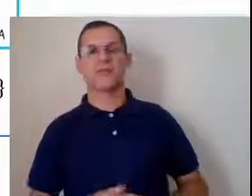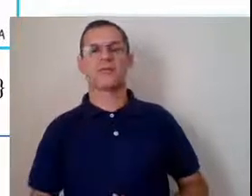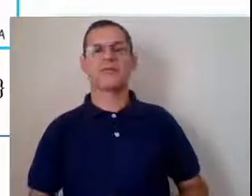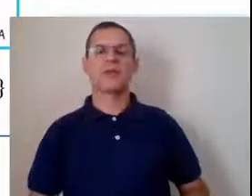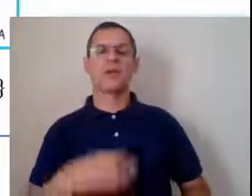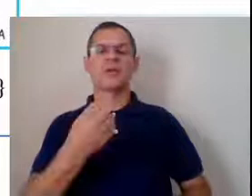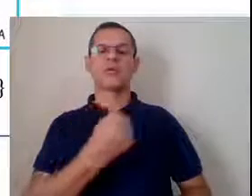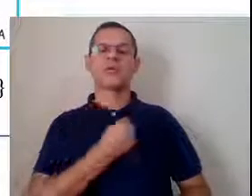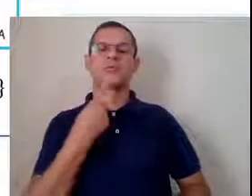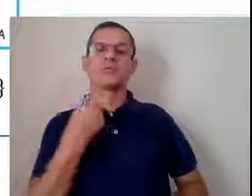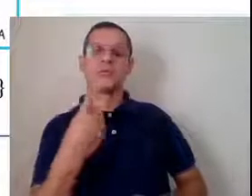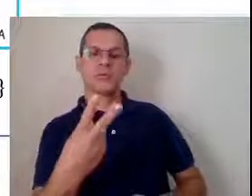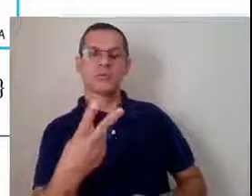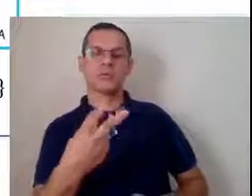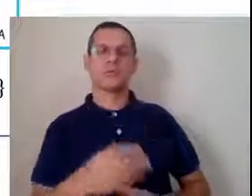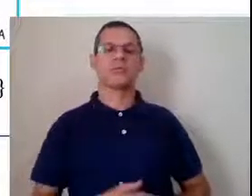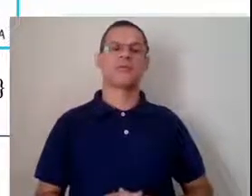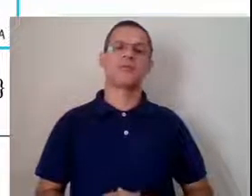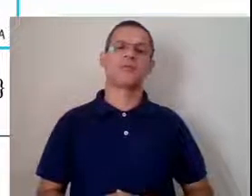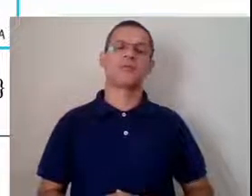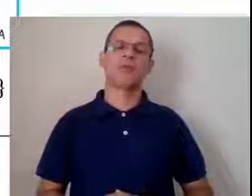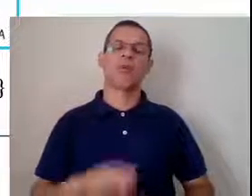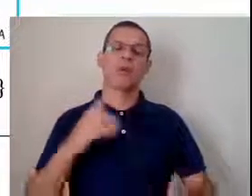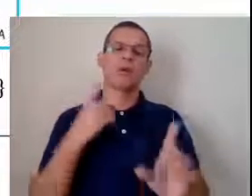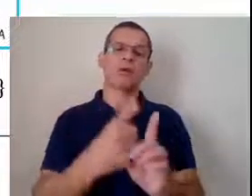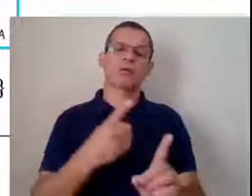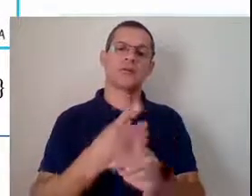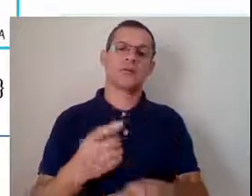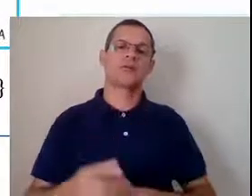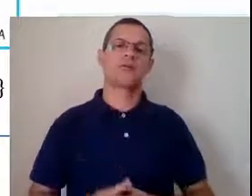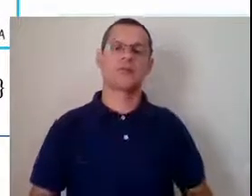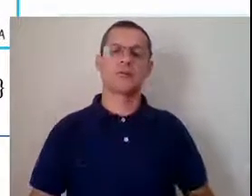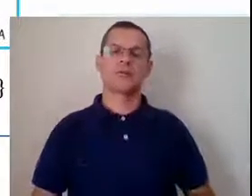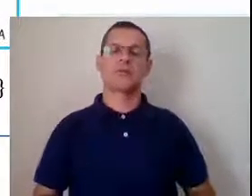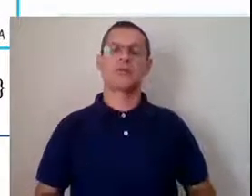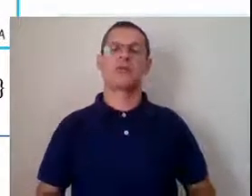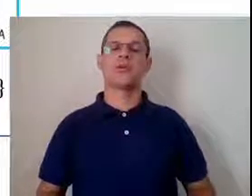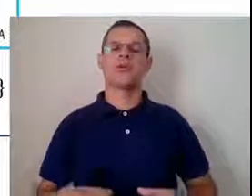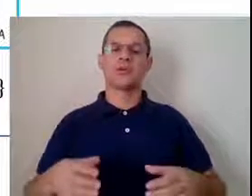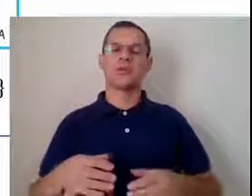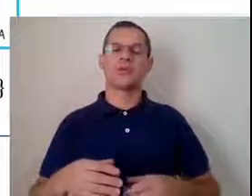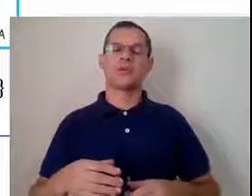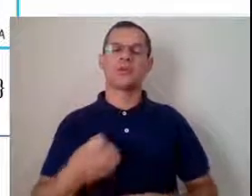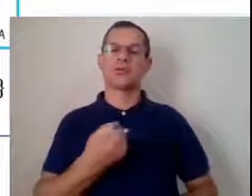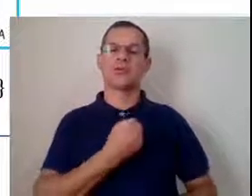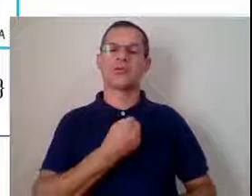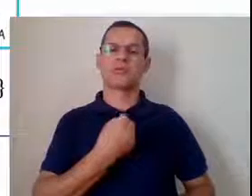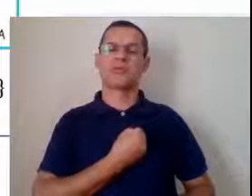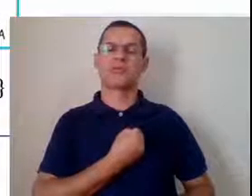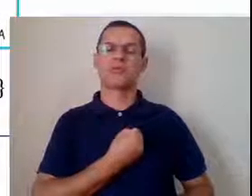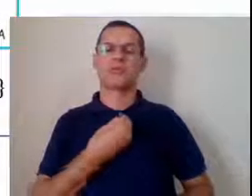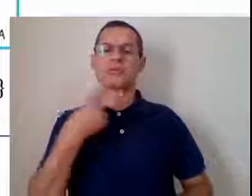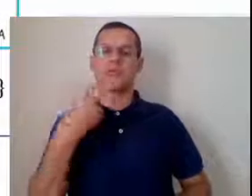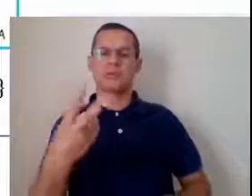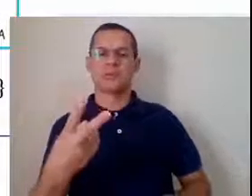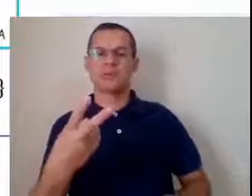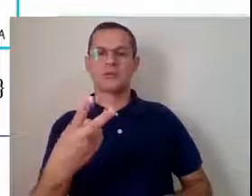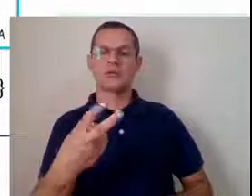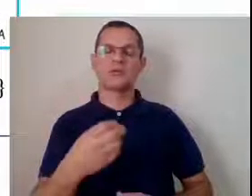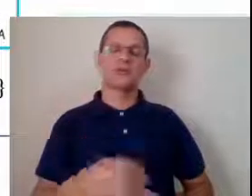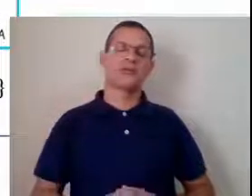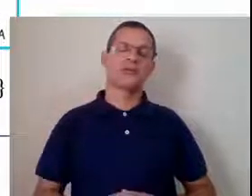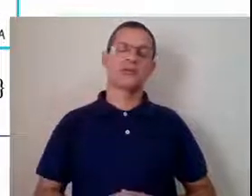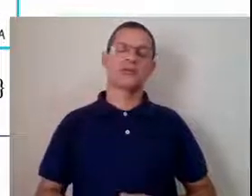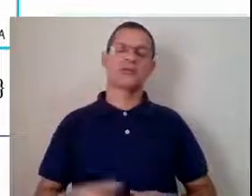O número 2 aqui vai se encontrar com o número 2